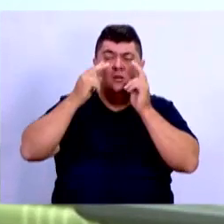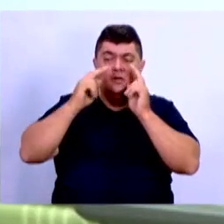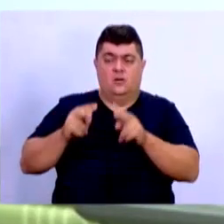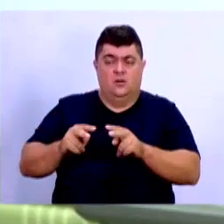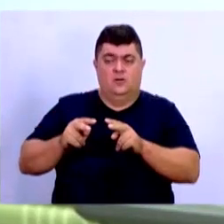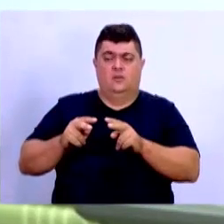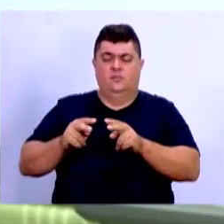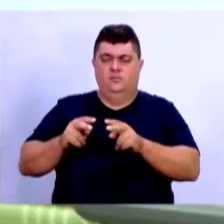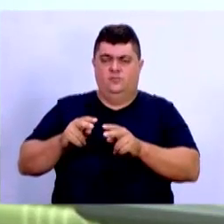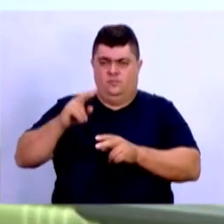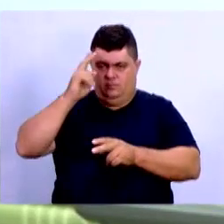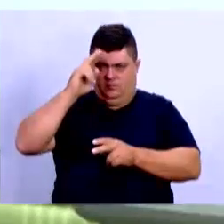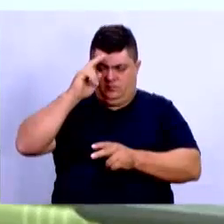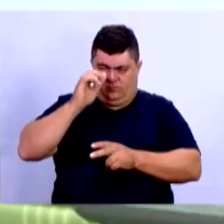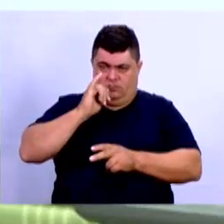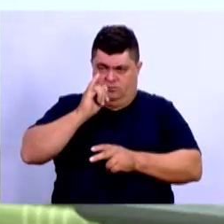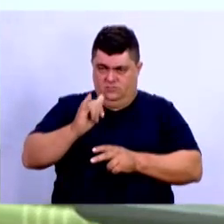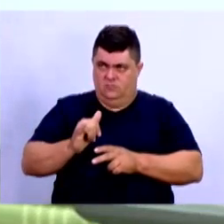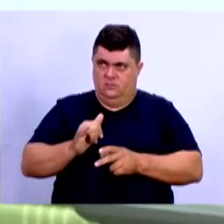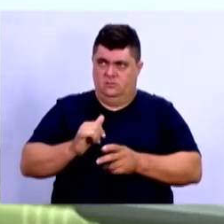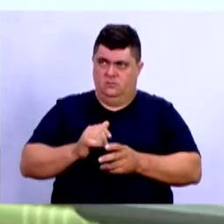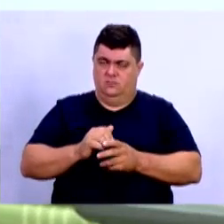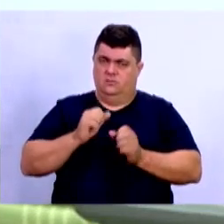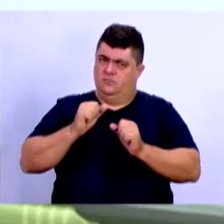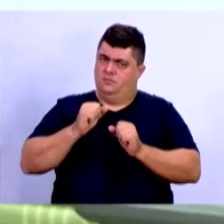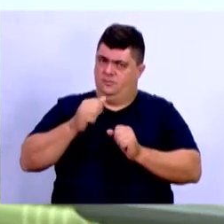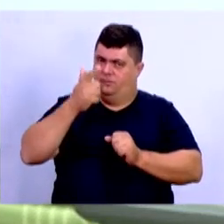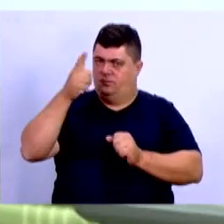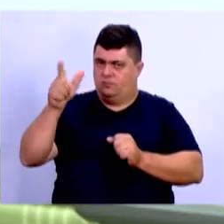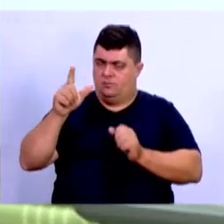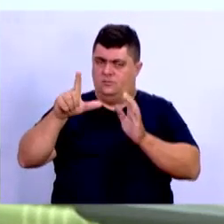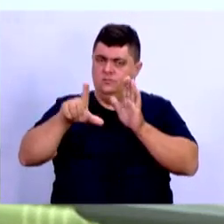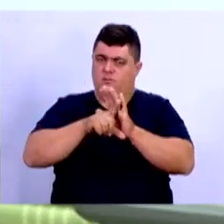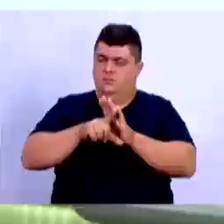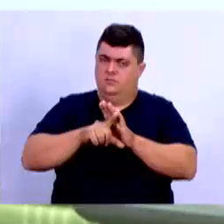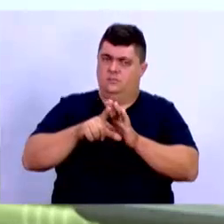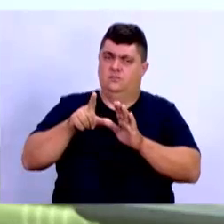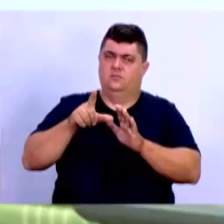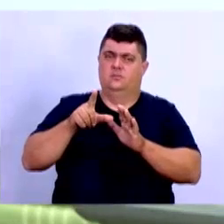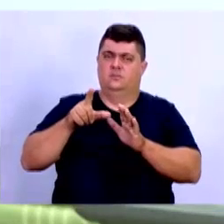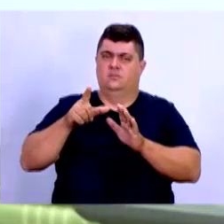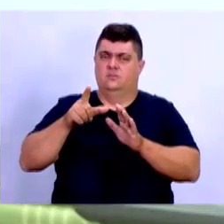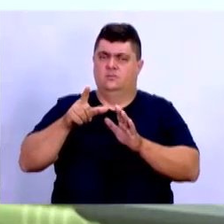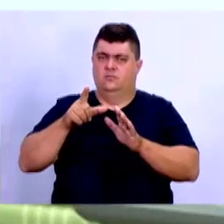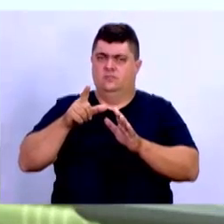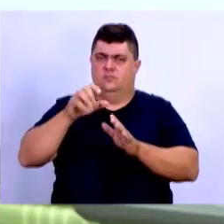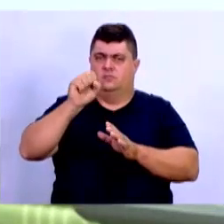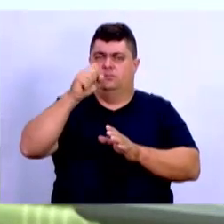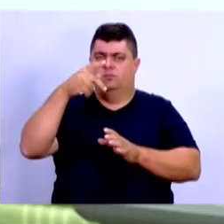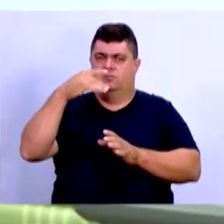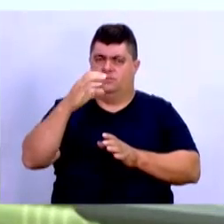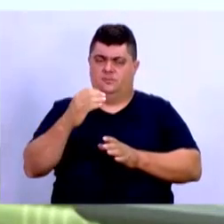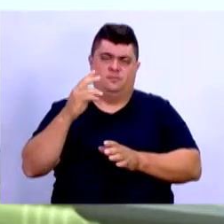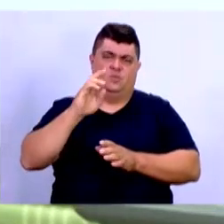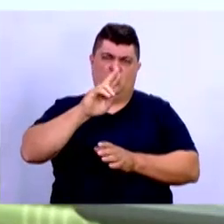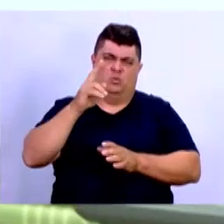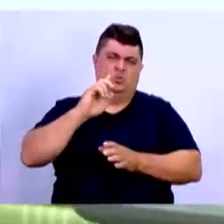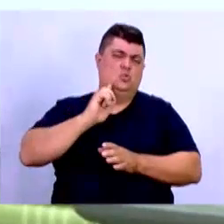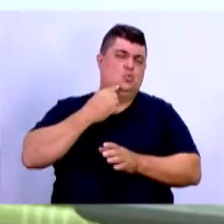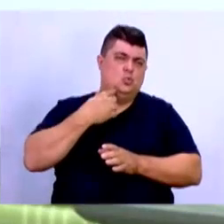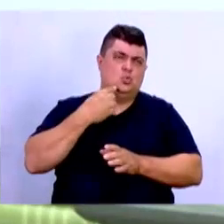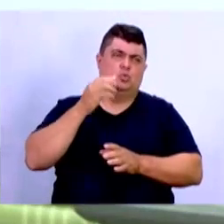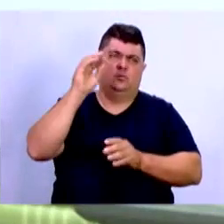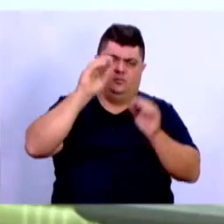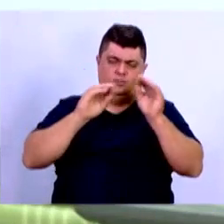para poder. Existem outros recursos que você pode também colocar hoje ele no órgão de restrição ao crédito, o SPC,